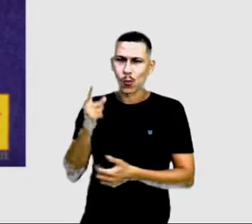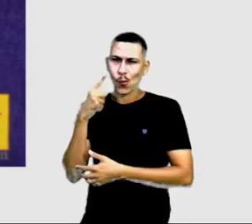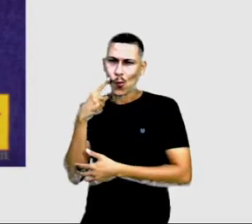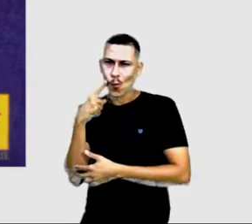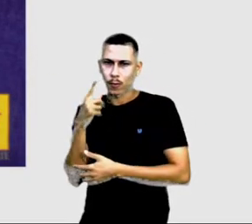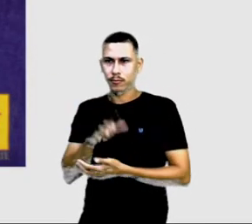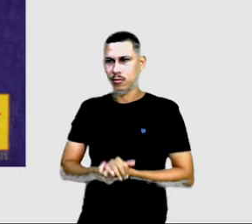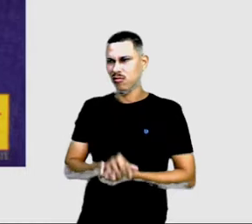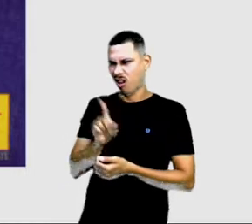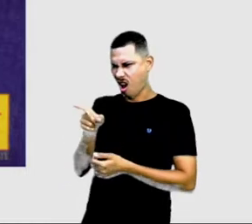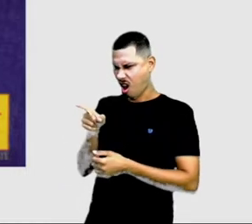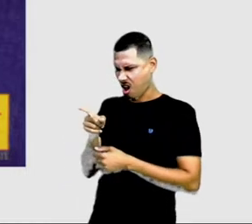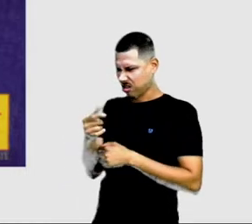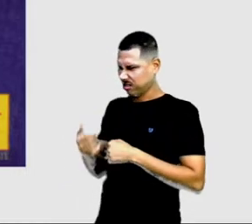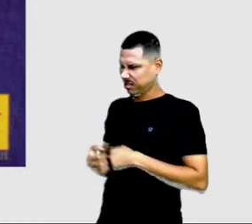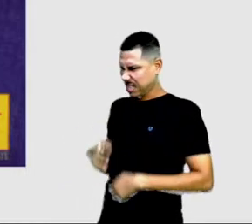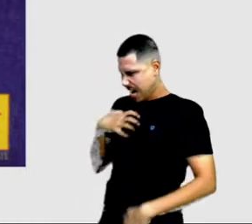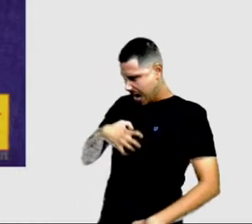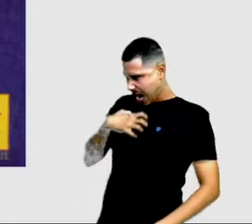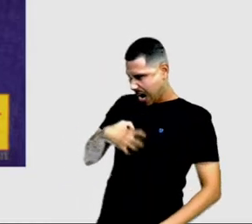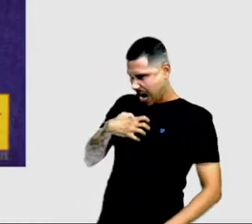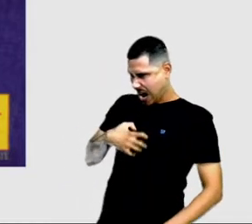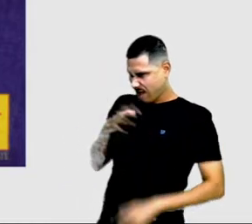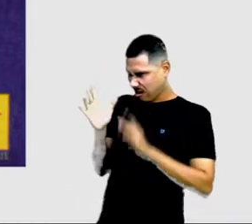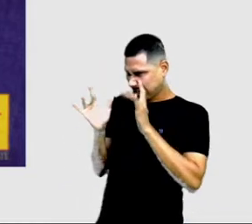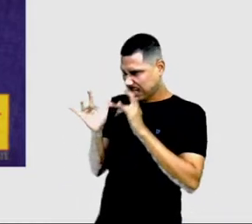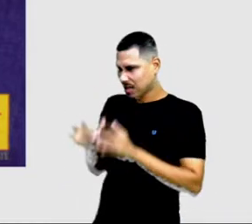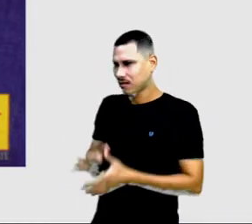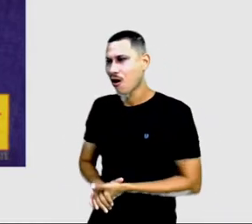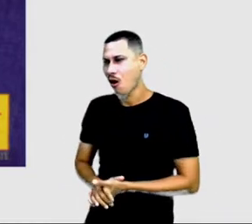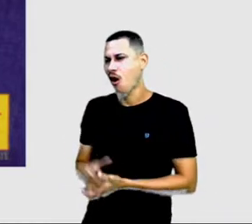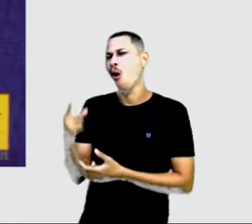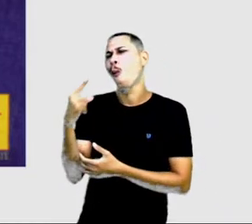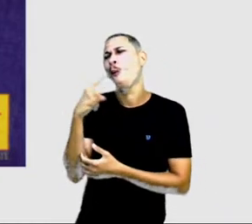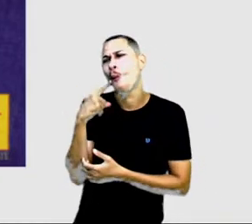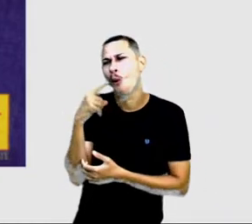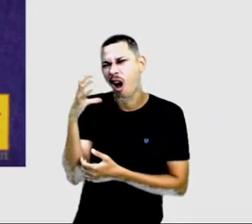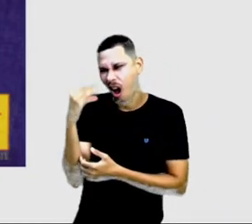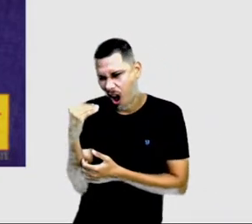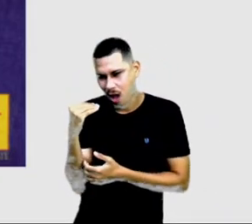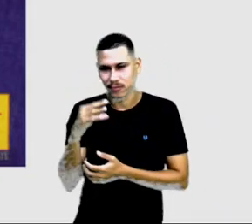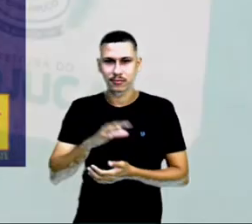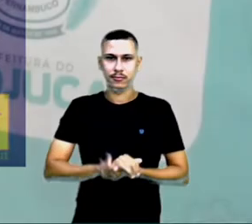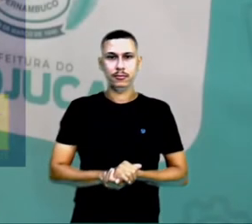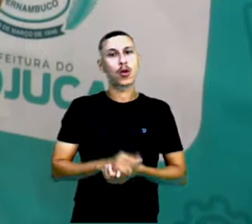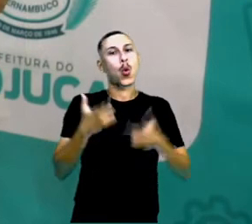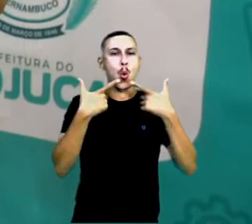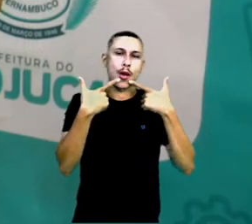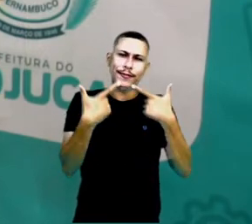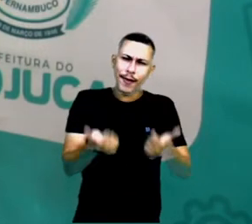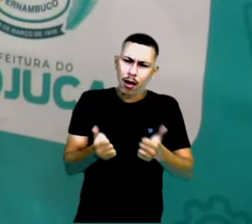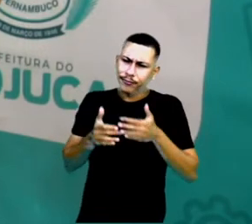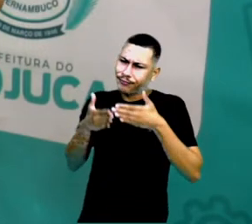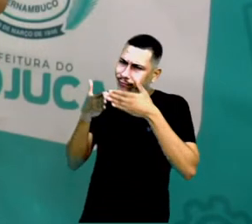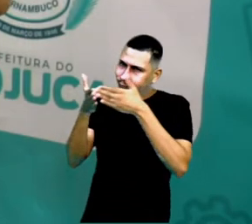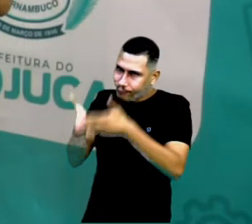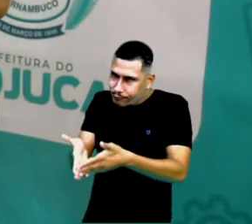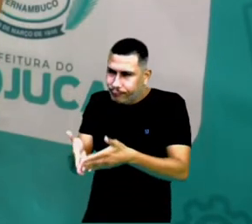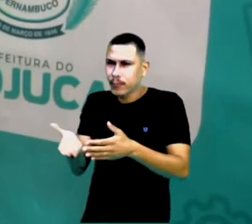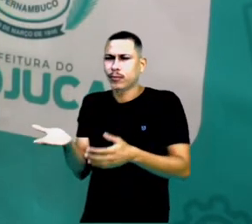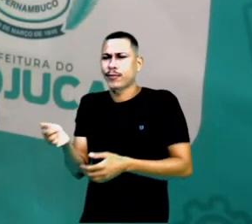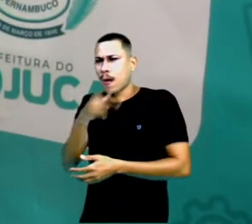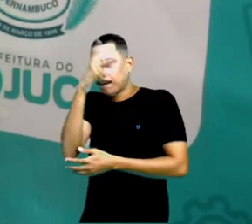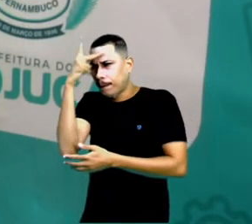Tá com raiva do namorado? Morde aqui. Então, a gente tem aí uma linguagem mais direcionada a um público mais